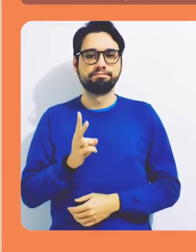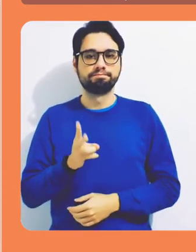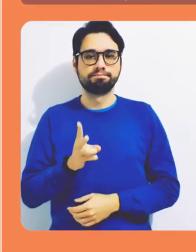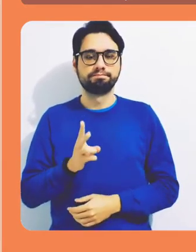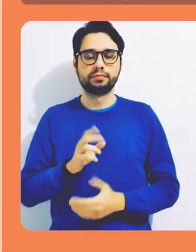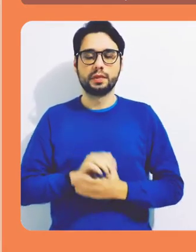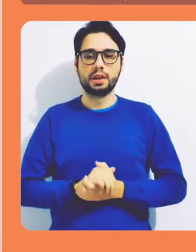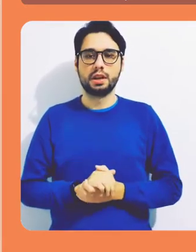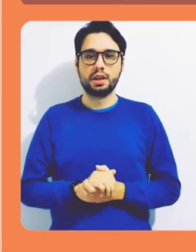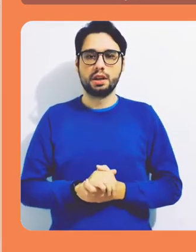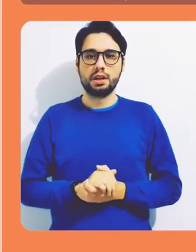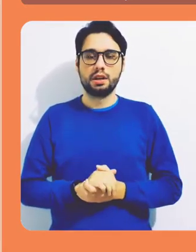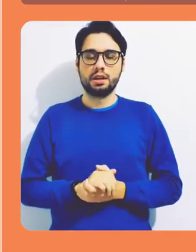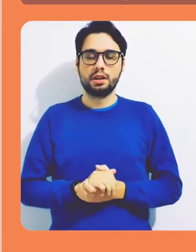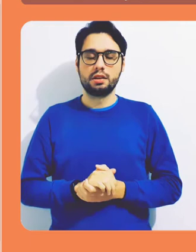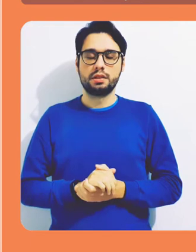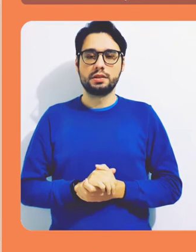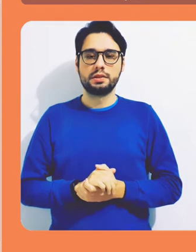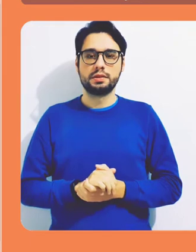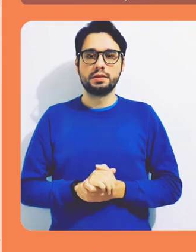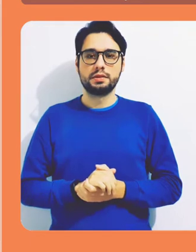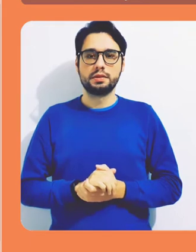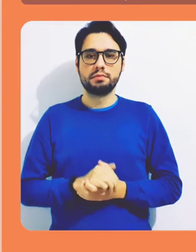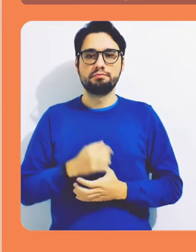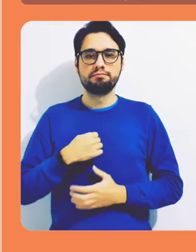Ok? Bom, voltei aqui para onde eu estava.